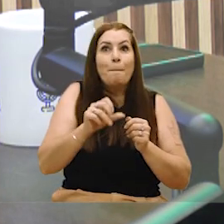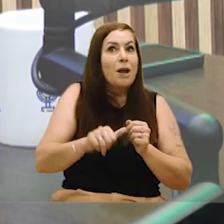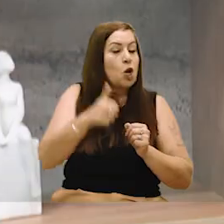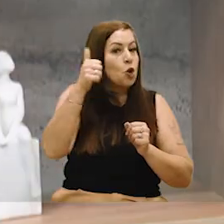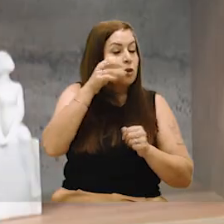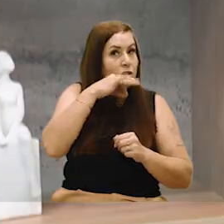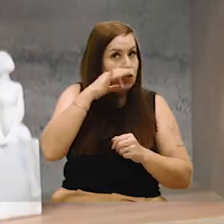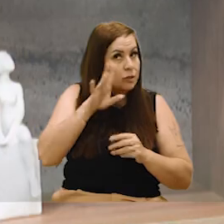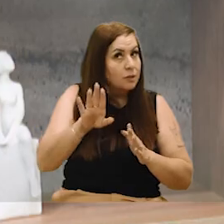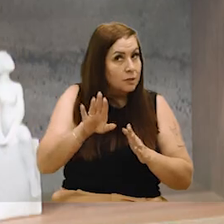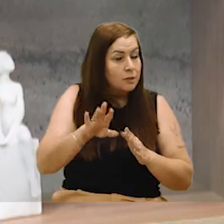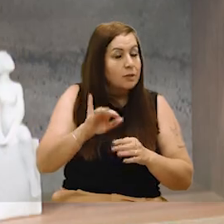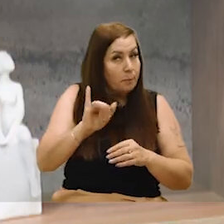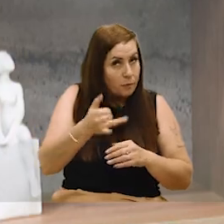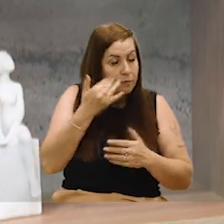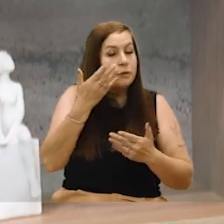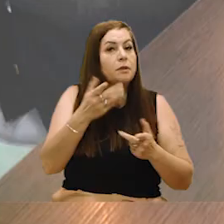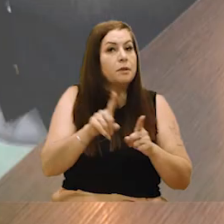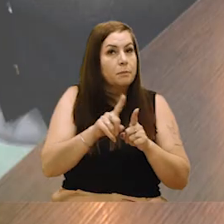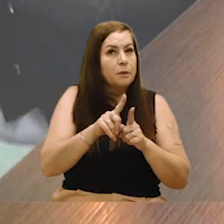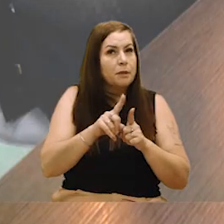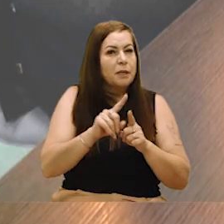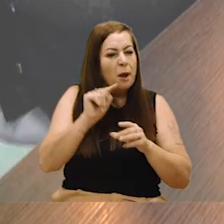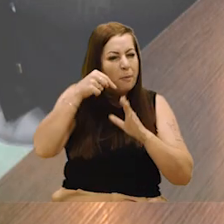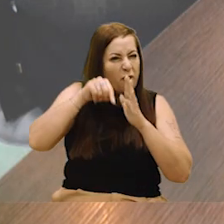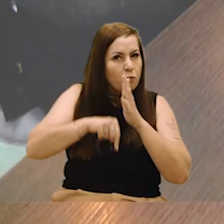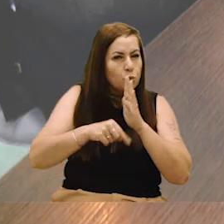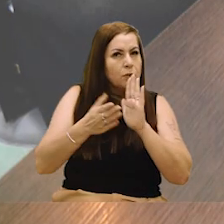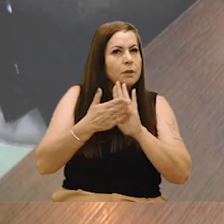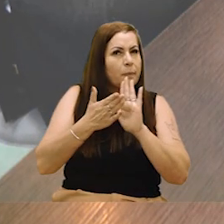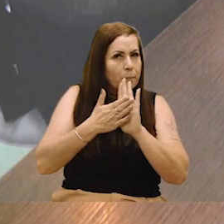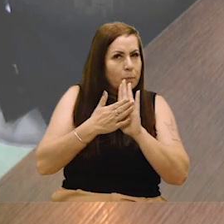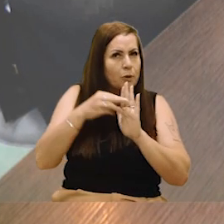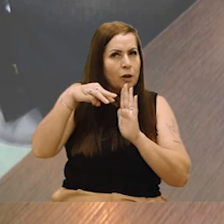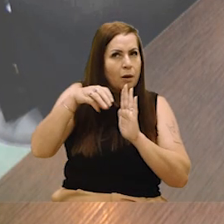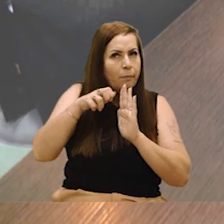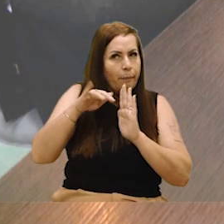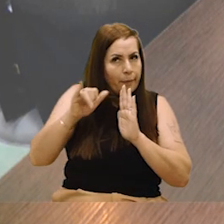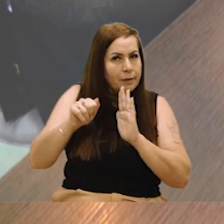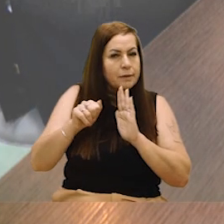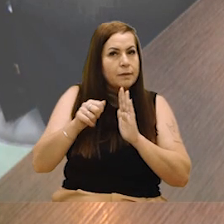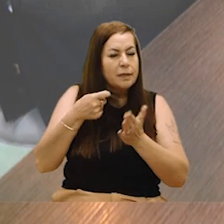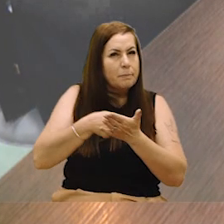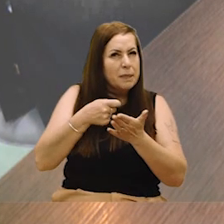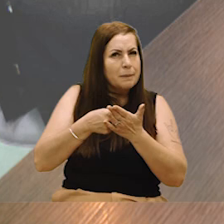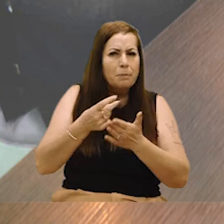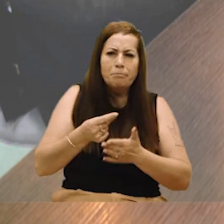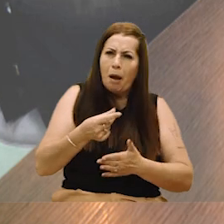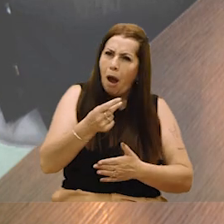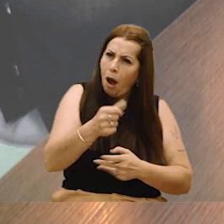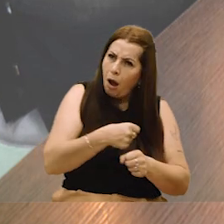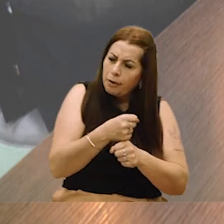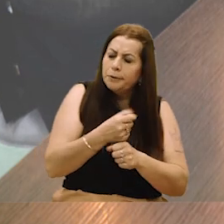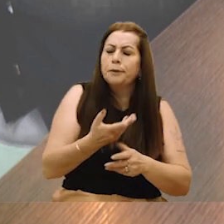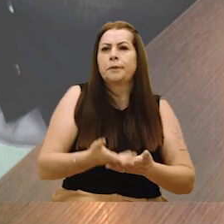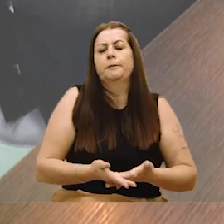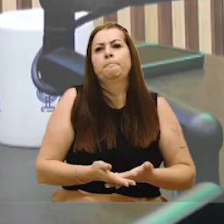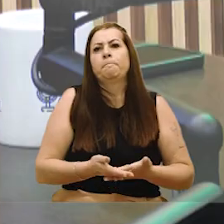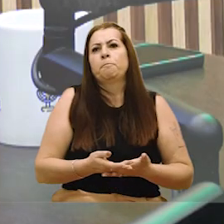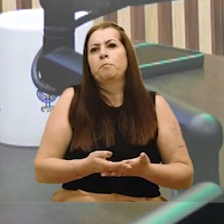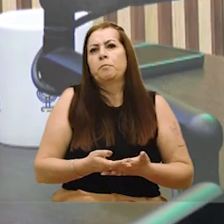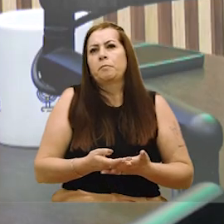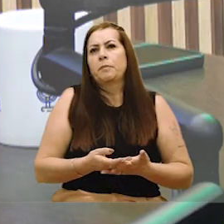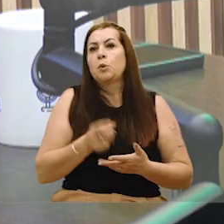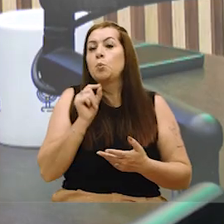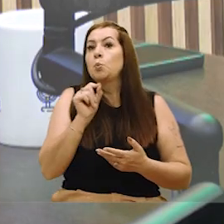de Caxias do Sul pro turista. Eu peço que, aproveitando, aprofunda um pouco essa pauta da Maesa, que persiste há tanto tempo aqui em Caxias. Que vai